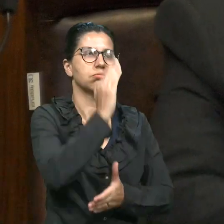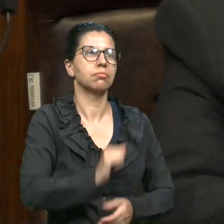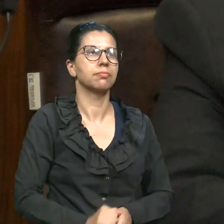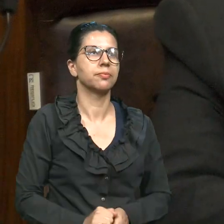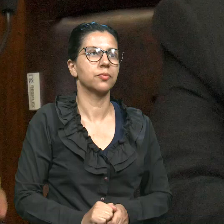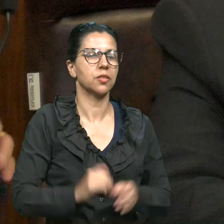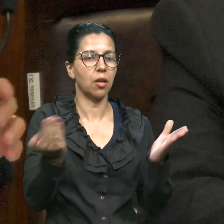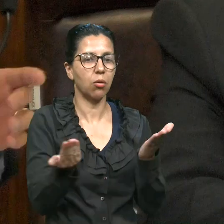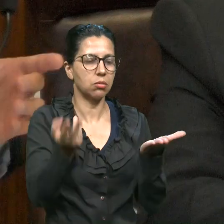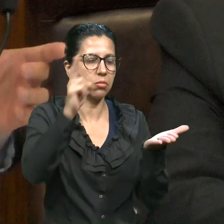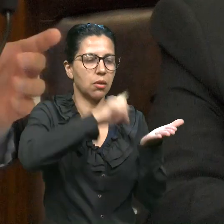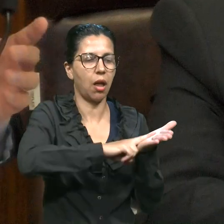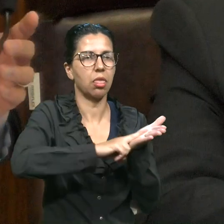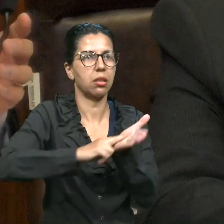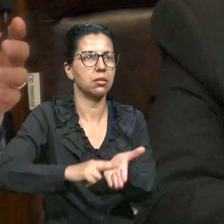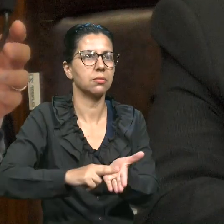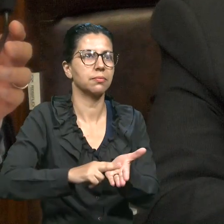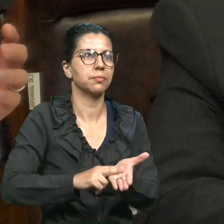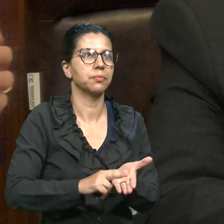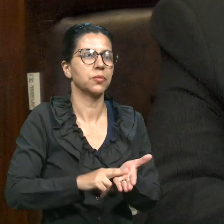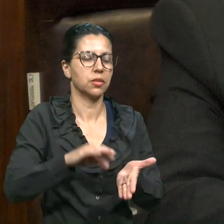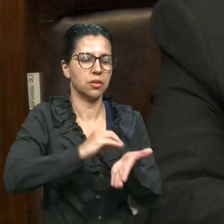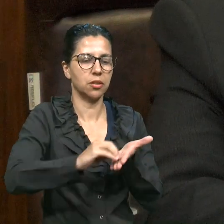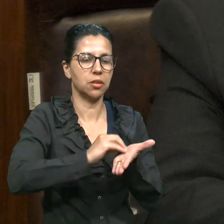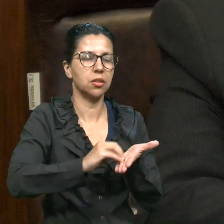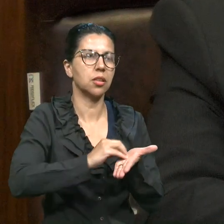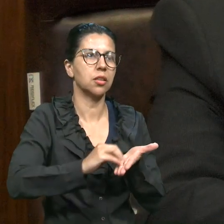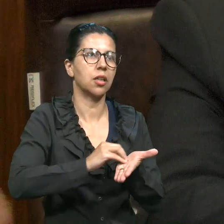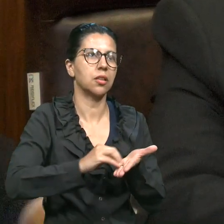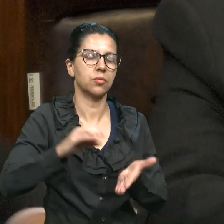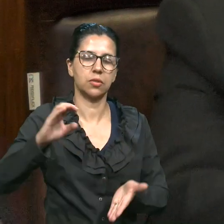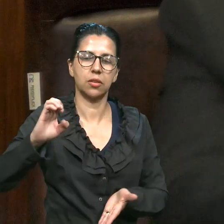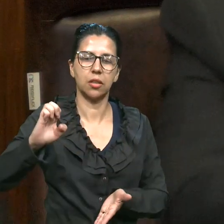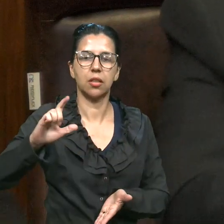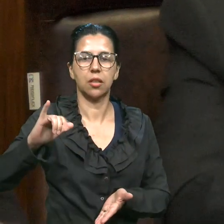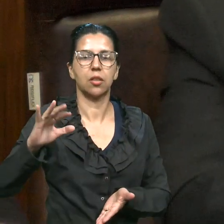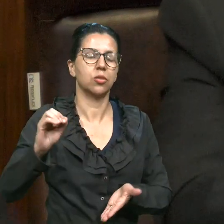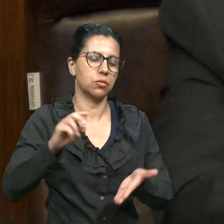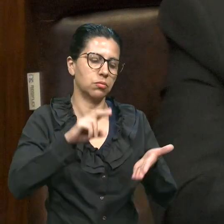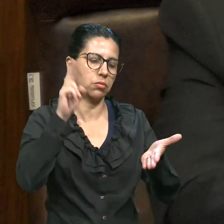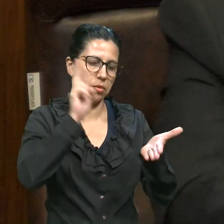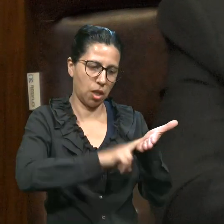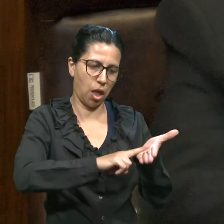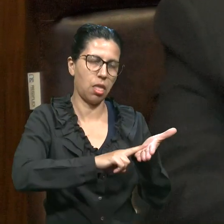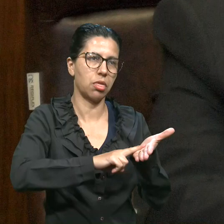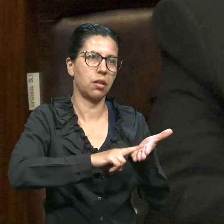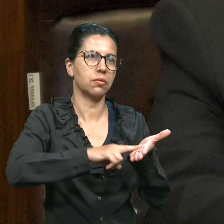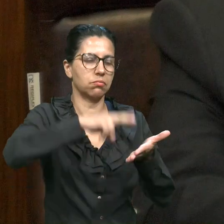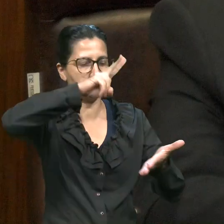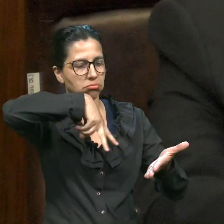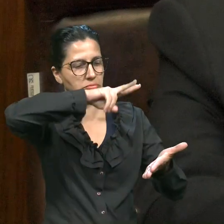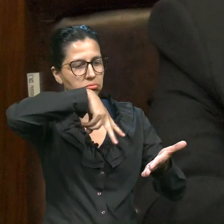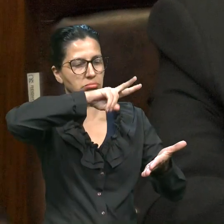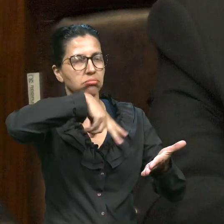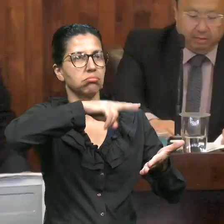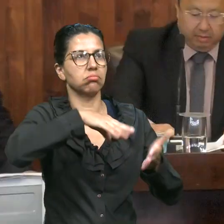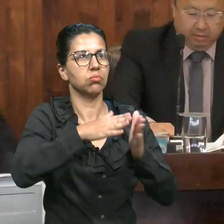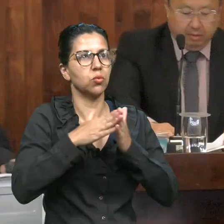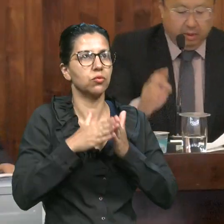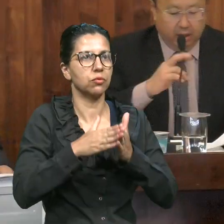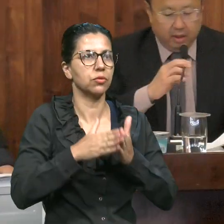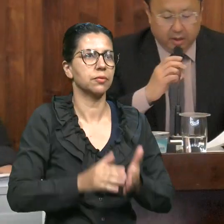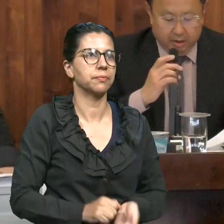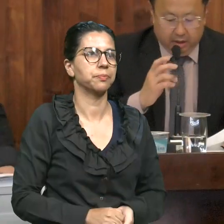correspondências recebidas. Solicito ao primeiro secretário, vereador doutor Helio Ajeca, que faça a leitura das correspondências recebidas pela casa.